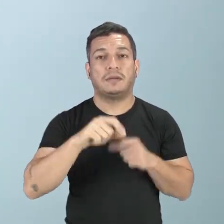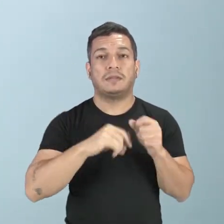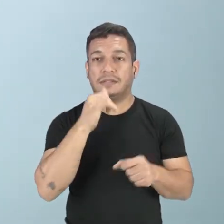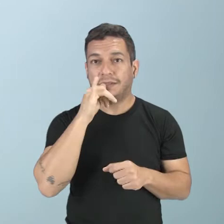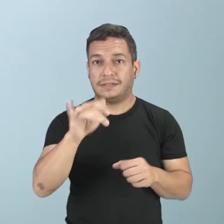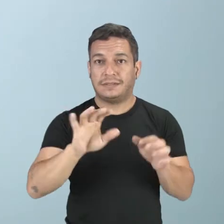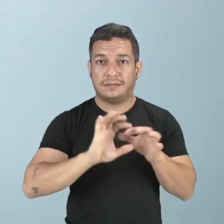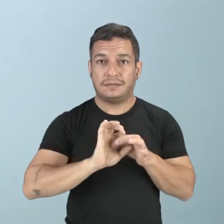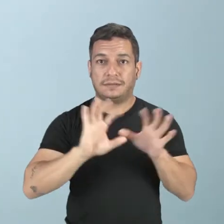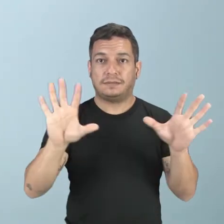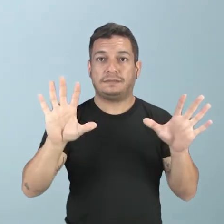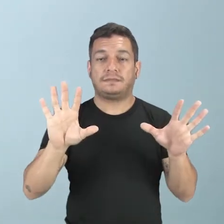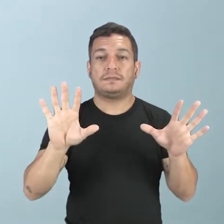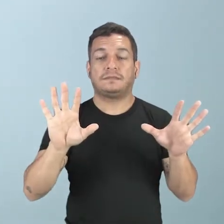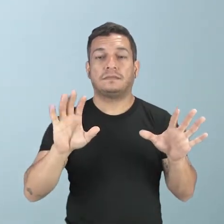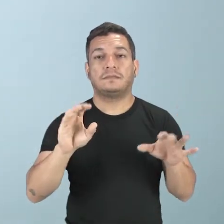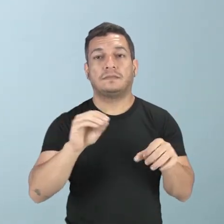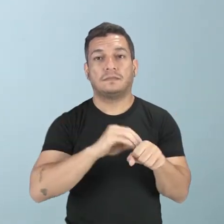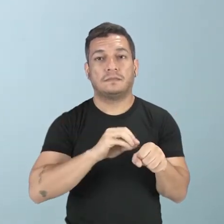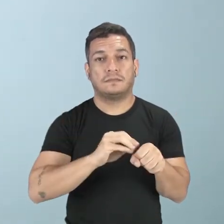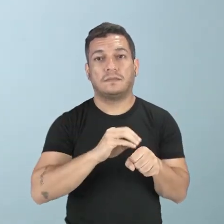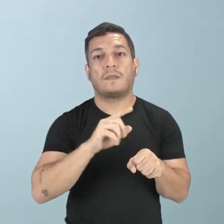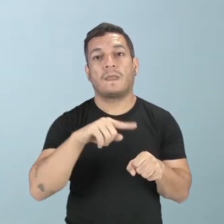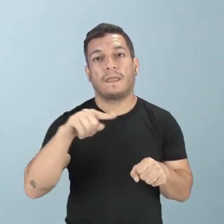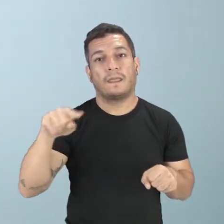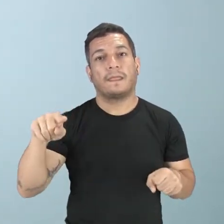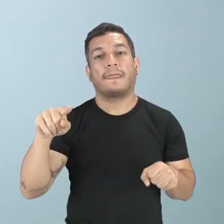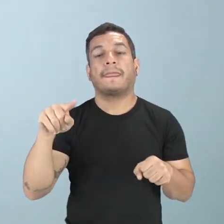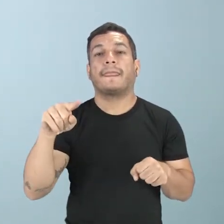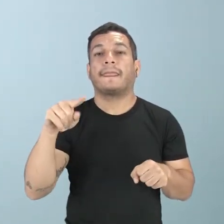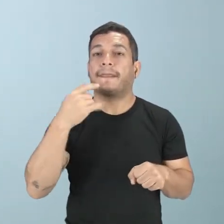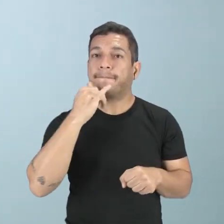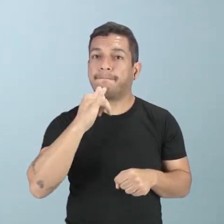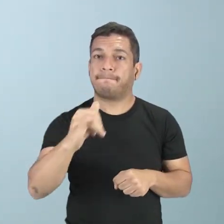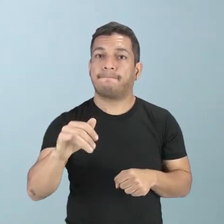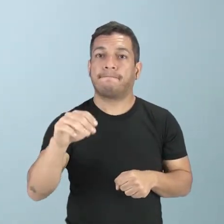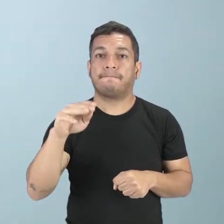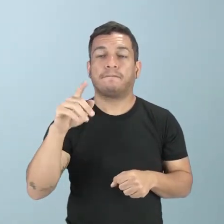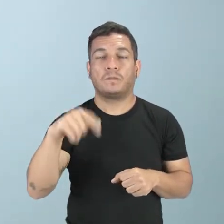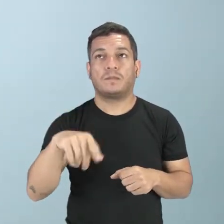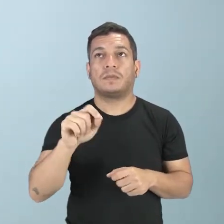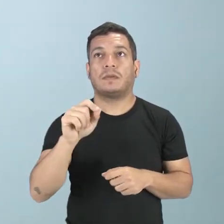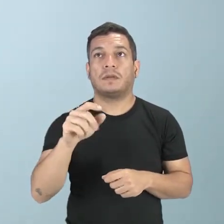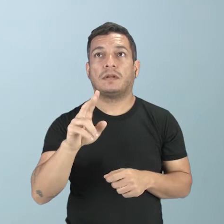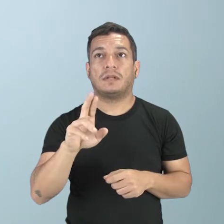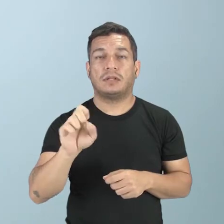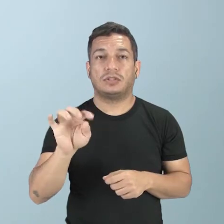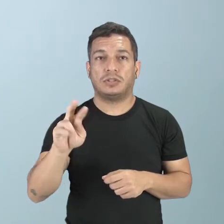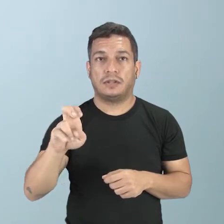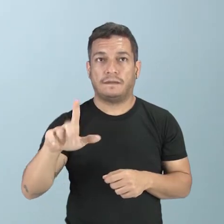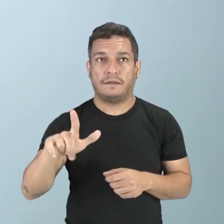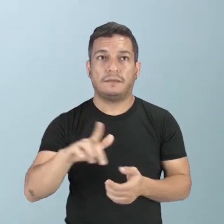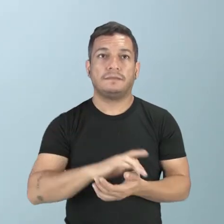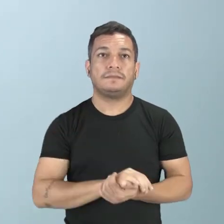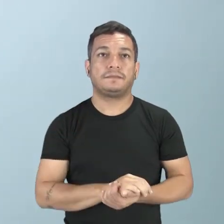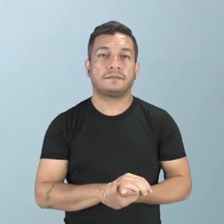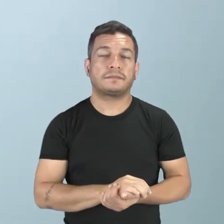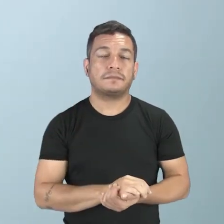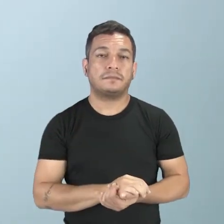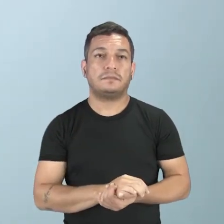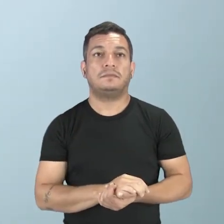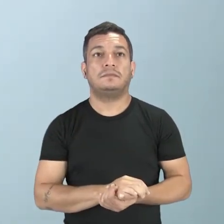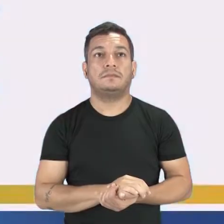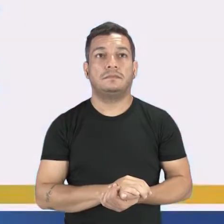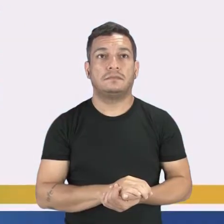e liberar ou partícula ou onda eletromagnética, a fim de que ele volte a ficar estável.